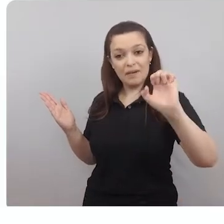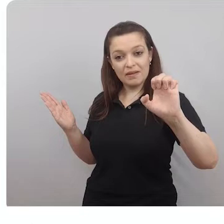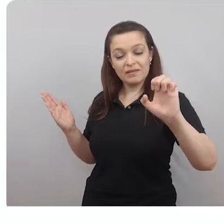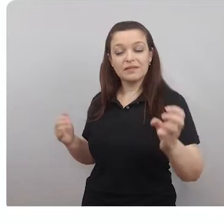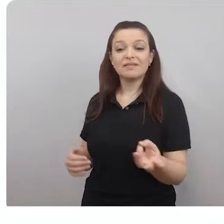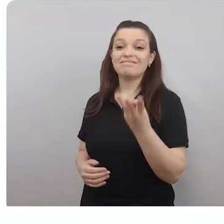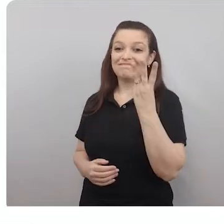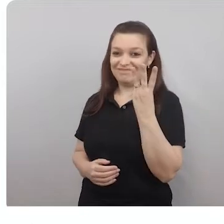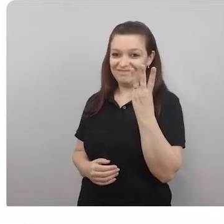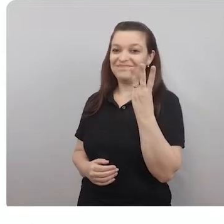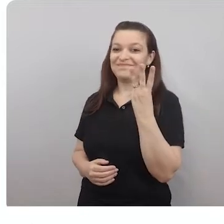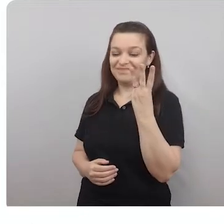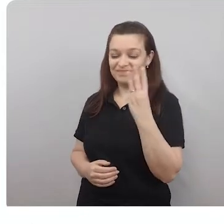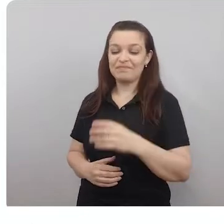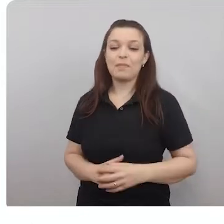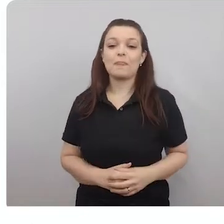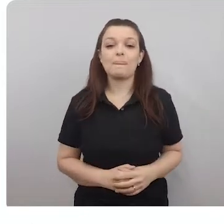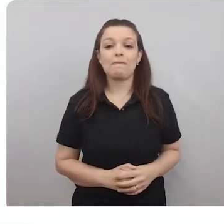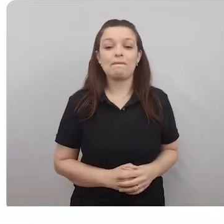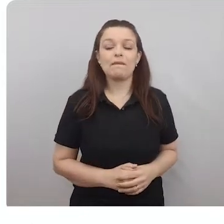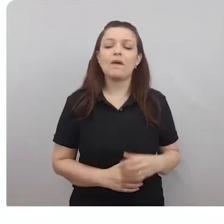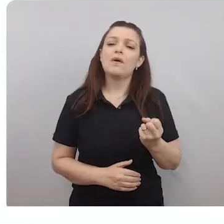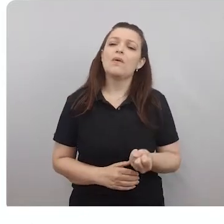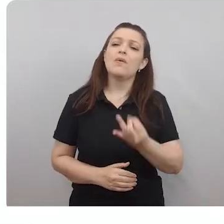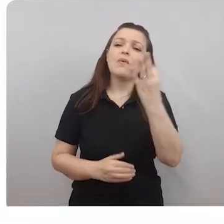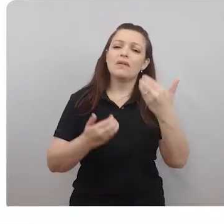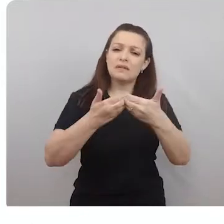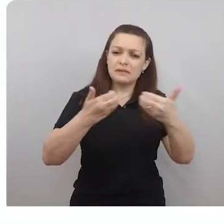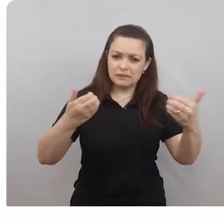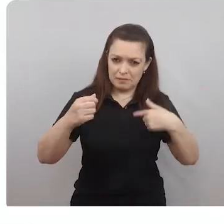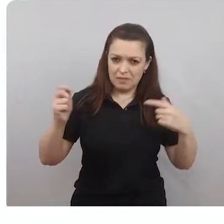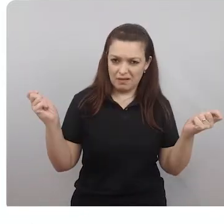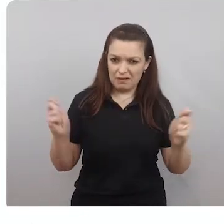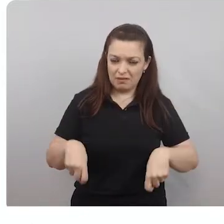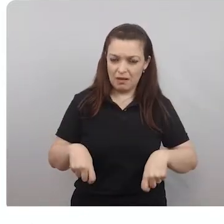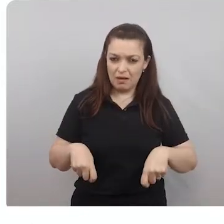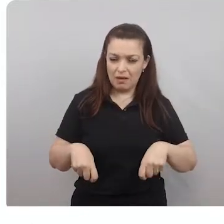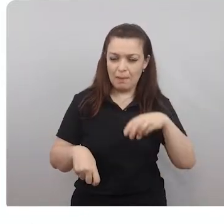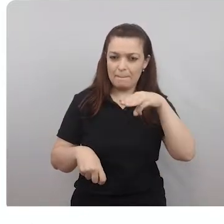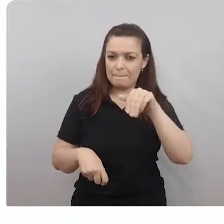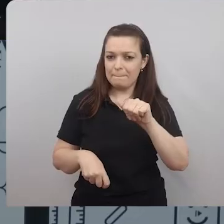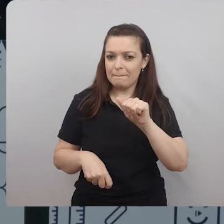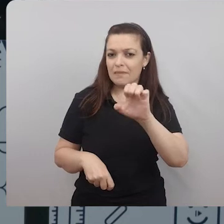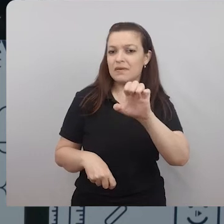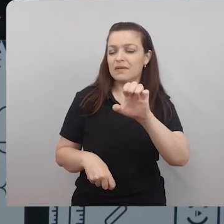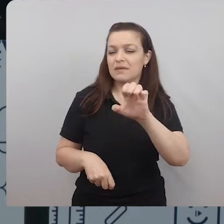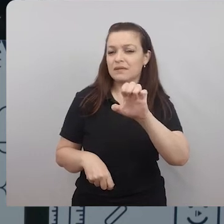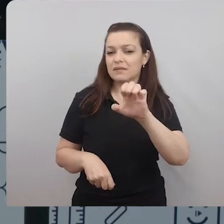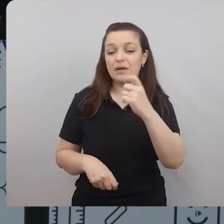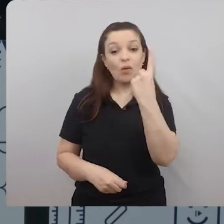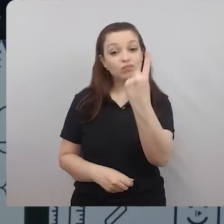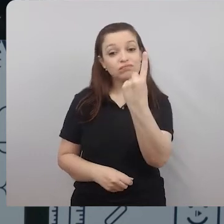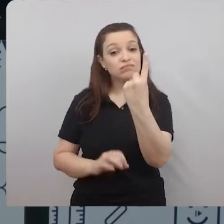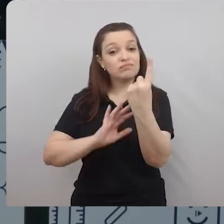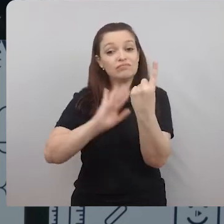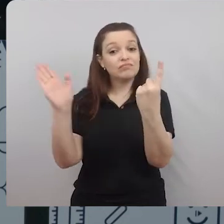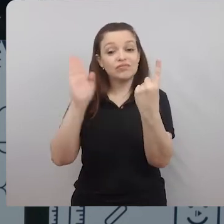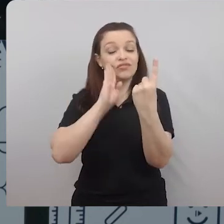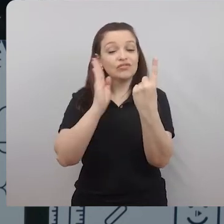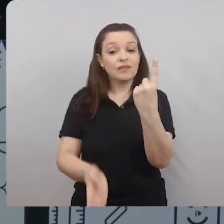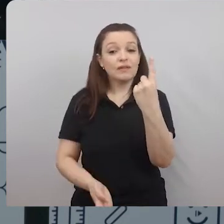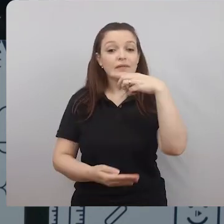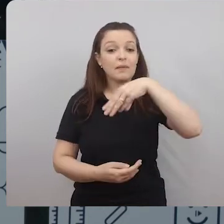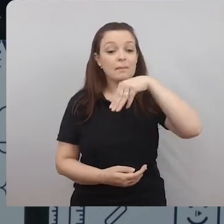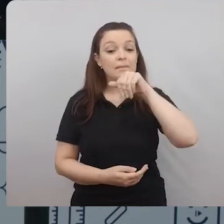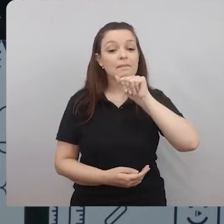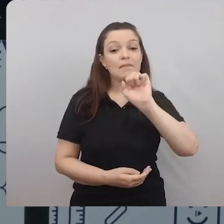Mãe. E quantas sílabas será que tem na palavra mãe? Mãe. Uma